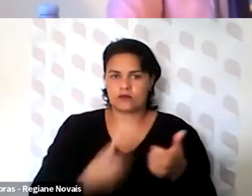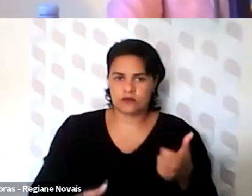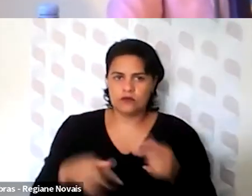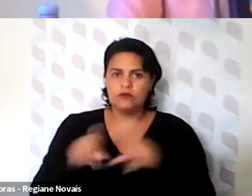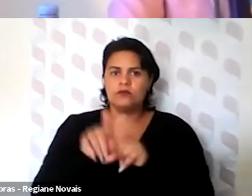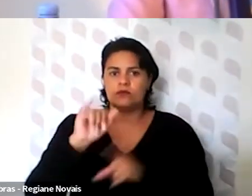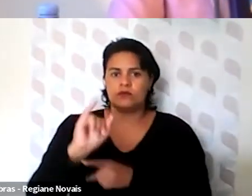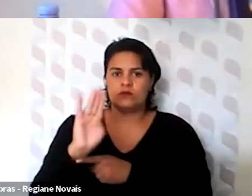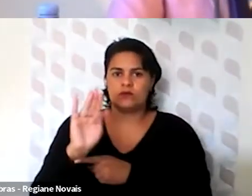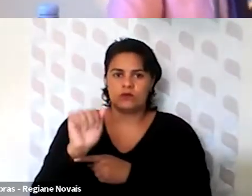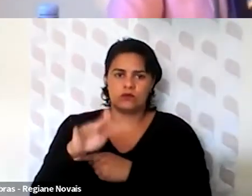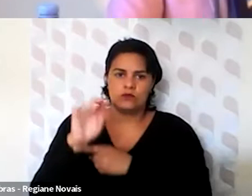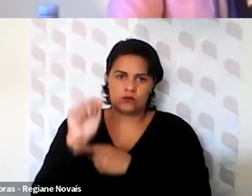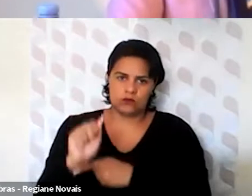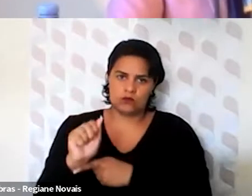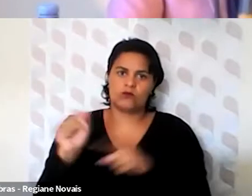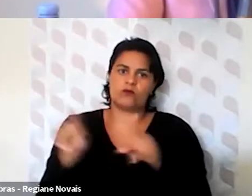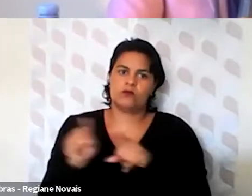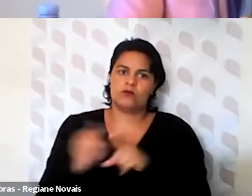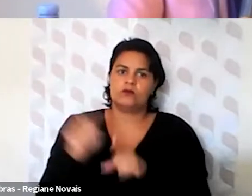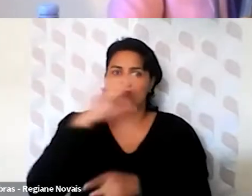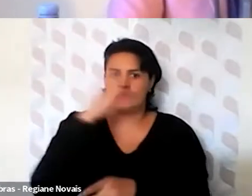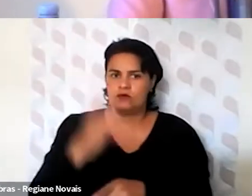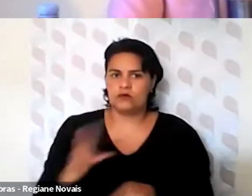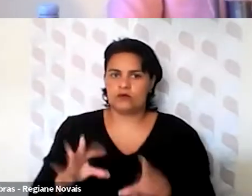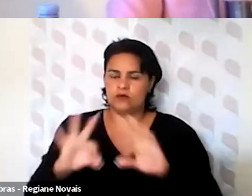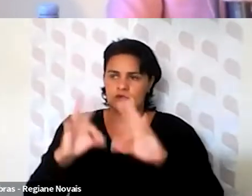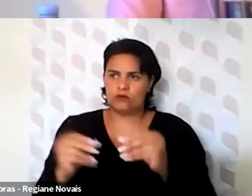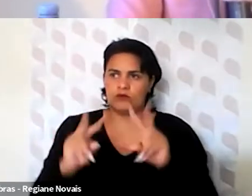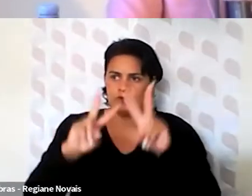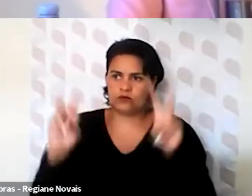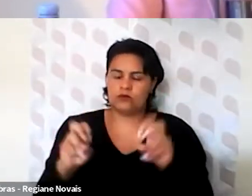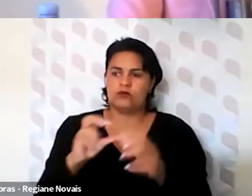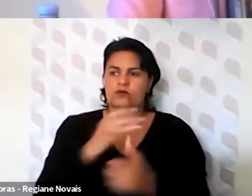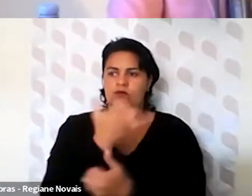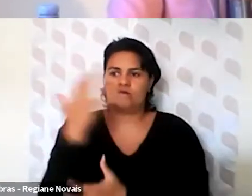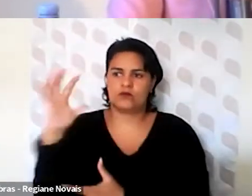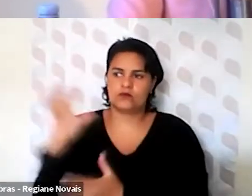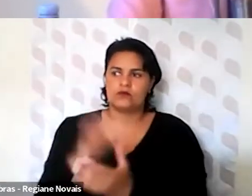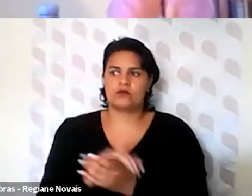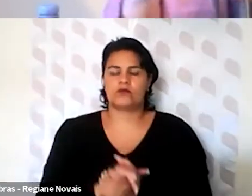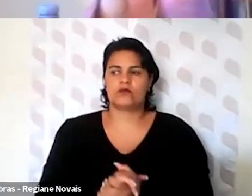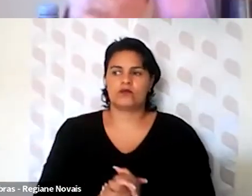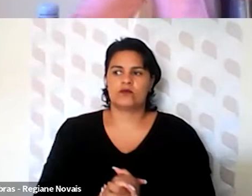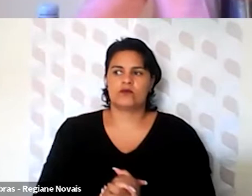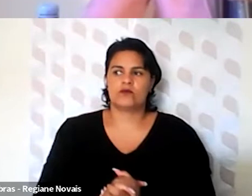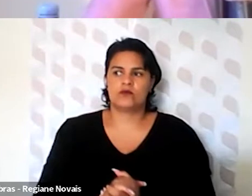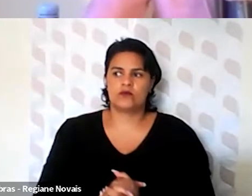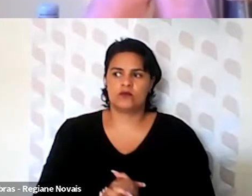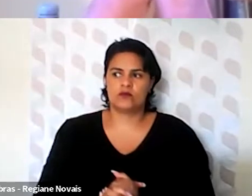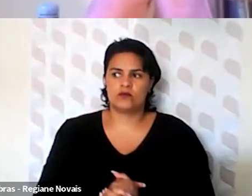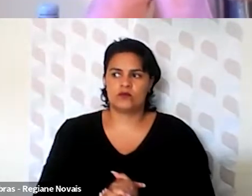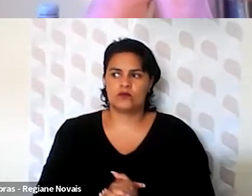importantes no Brasil em relação ao meio ambiente. Donc, grâce à elle, on va avoir des perspectives plus politiques au niveau